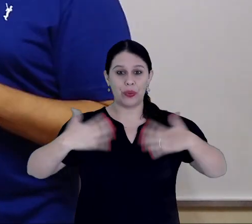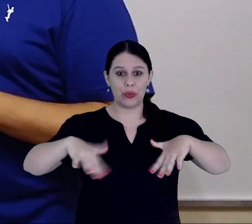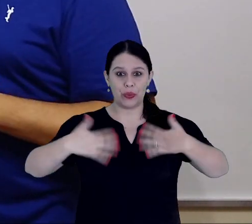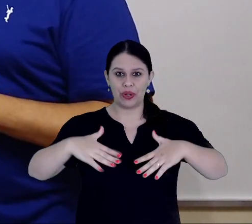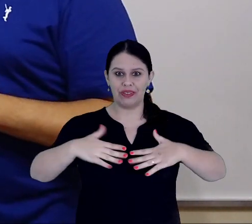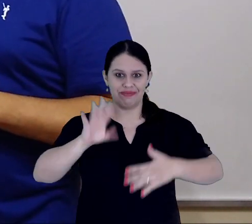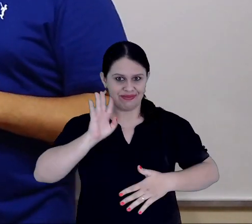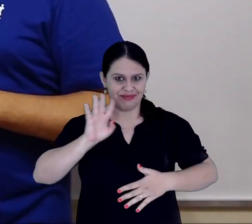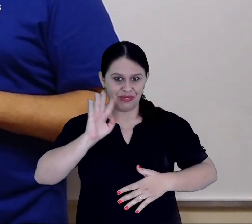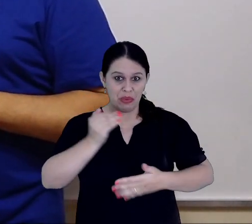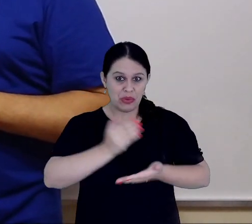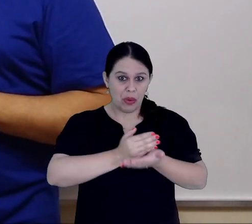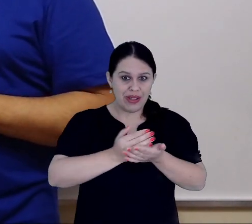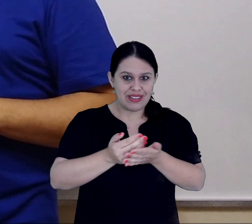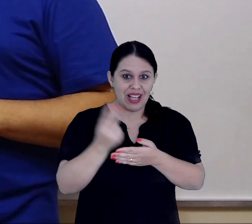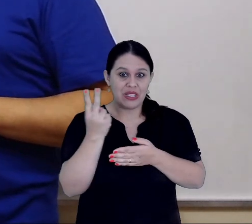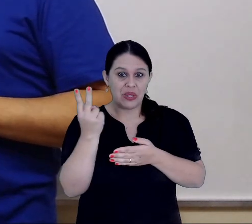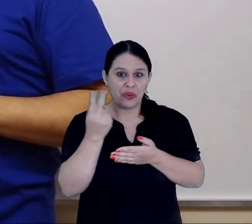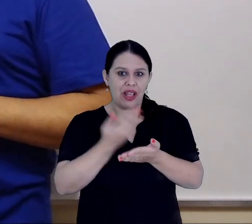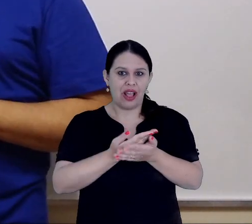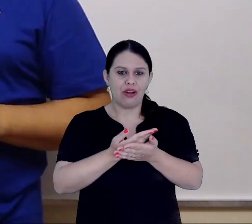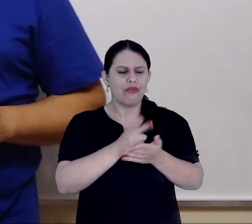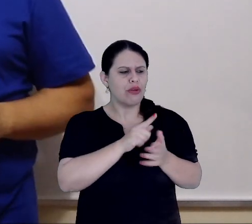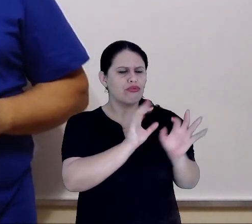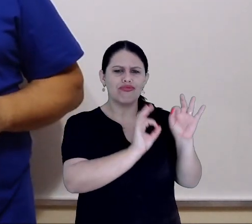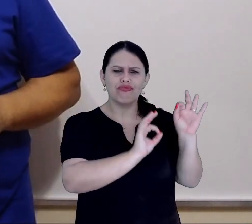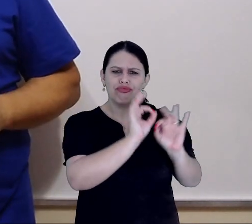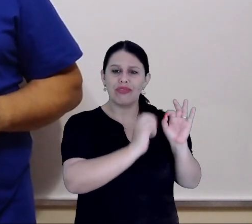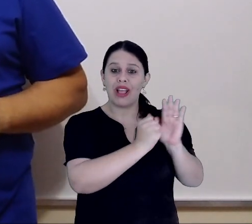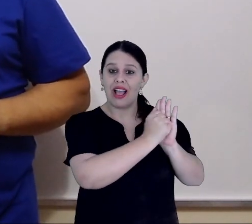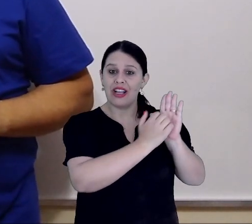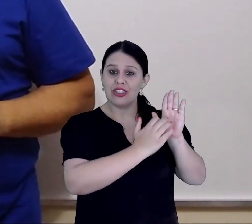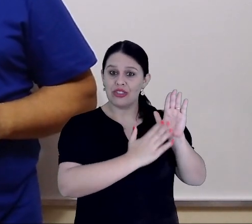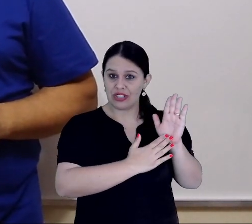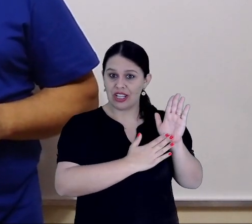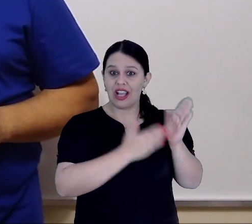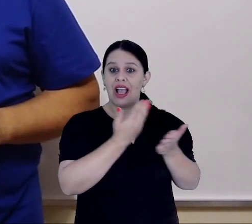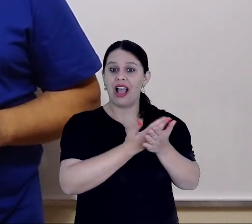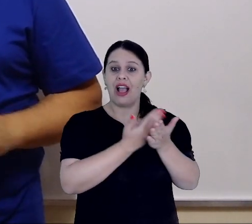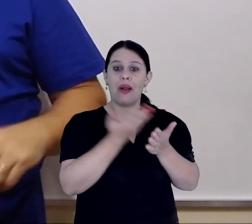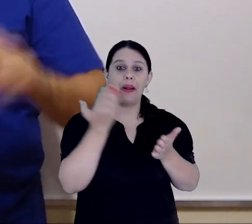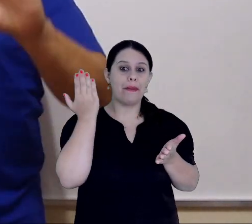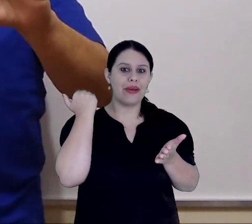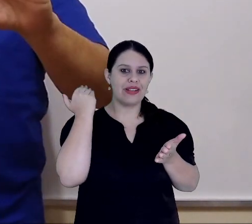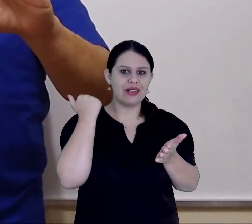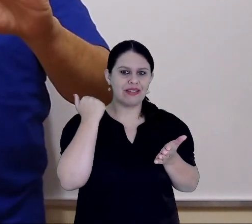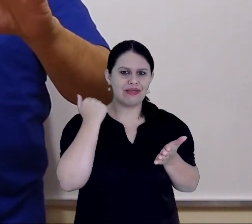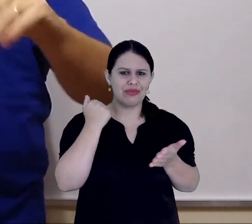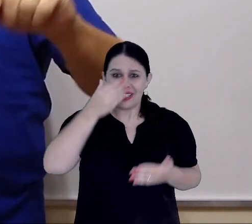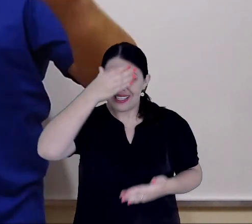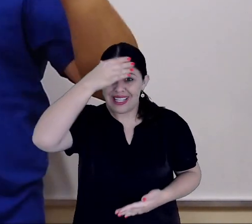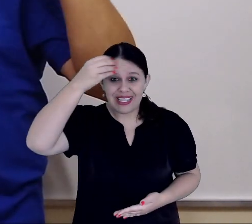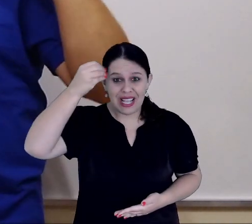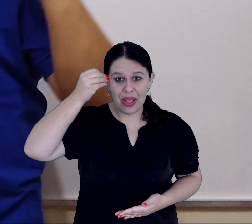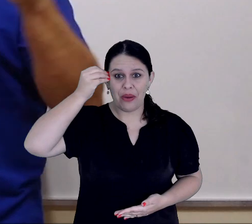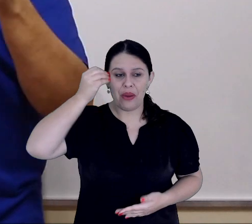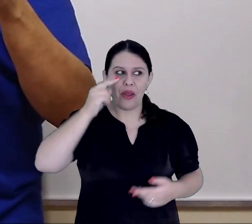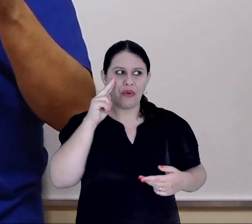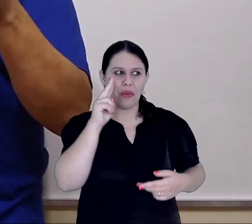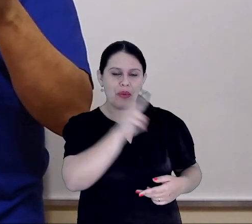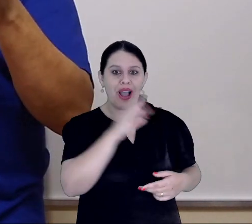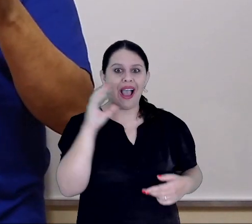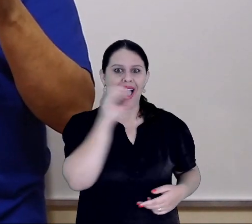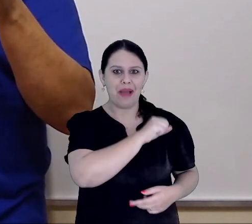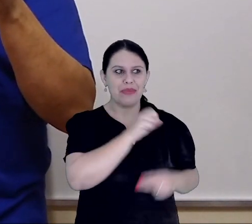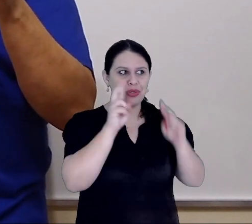Legal? Para começar essa segunda aula, vamos resolver o exercício da aula passada. Se você não lembra do exercício, eu vou